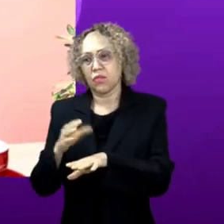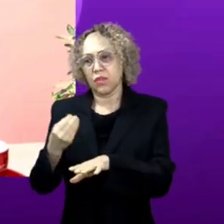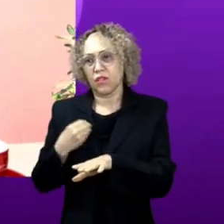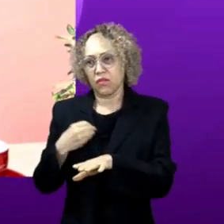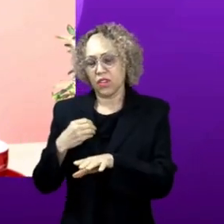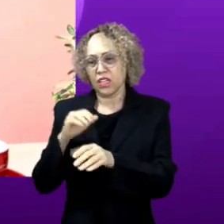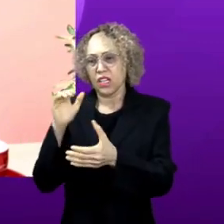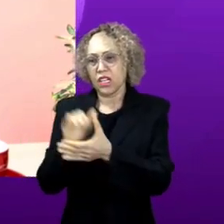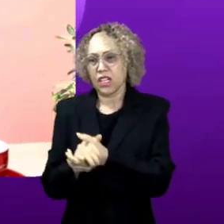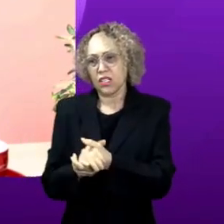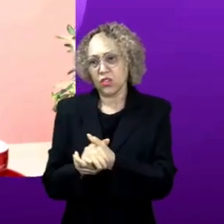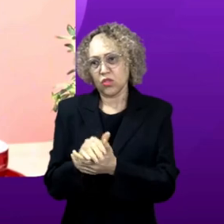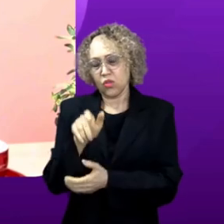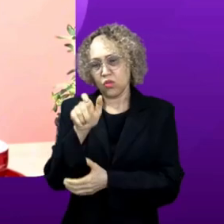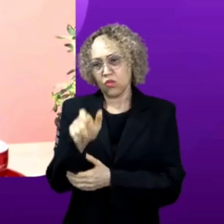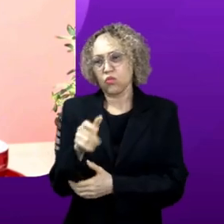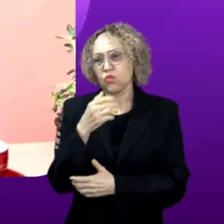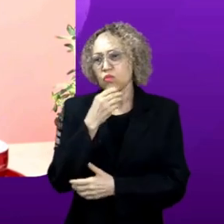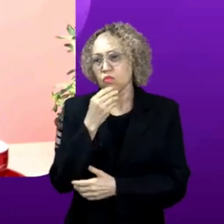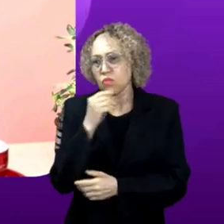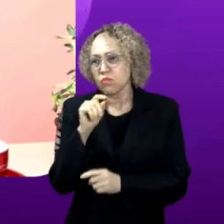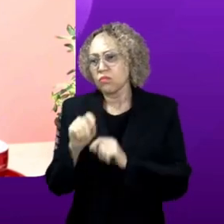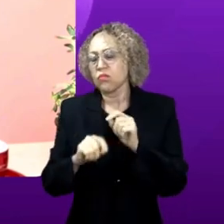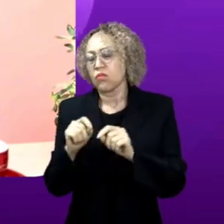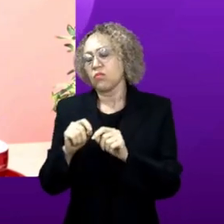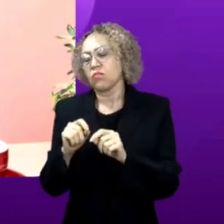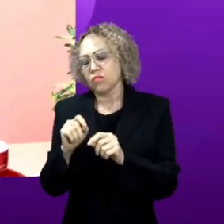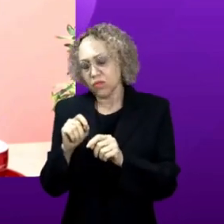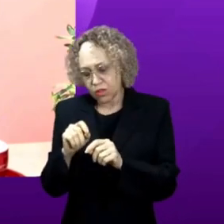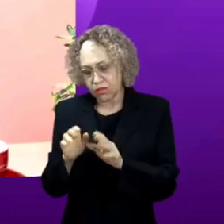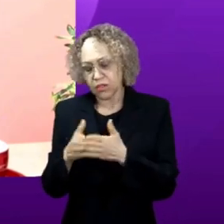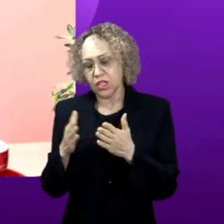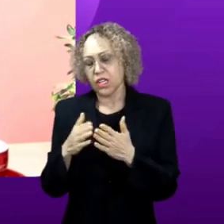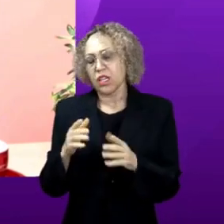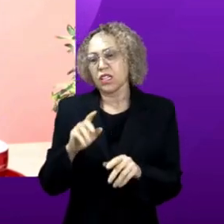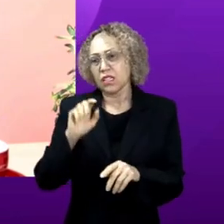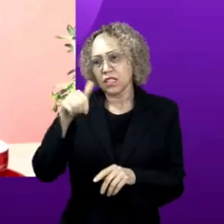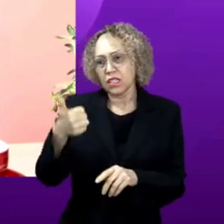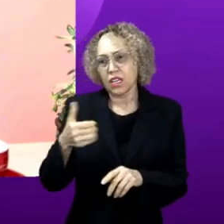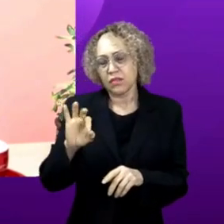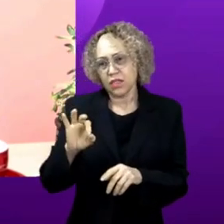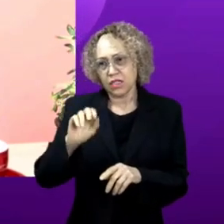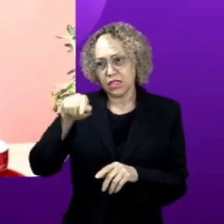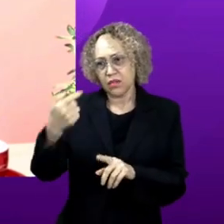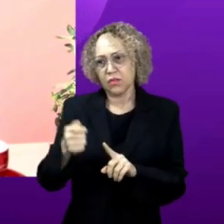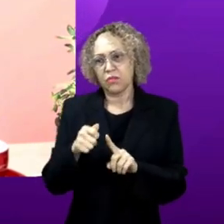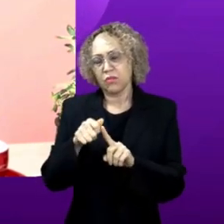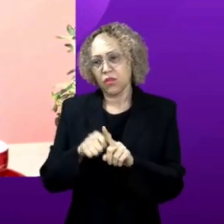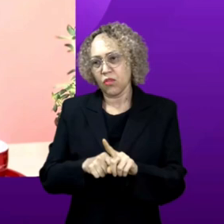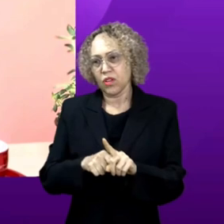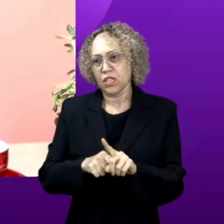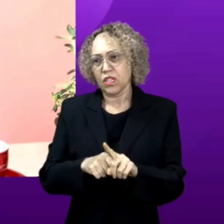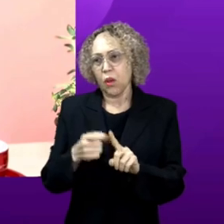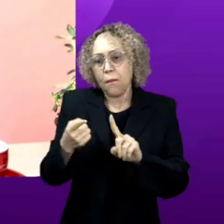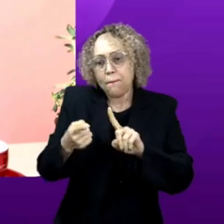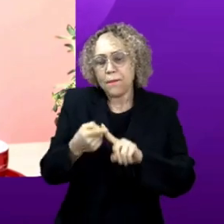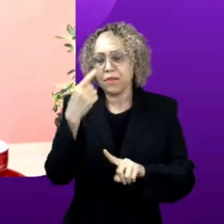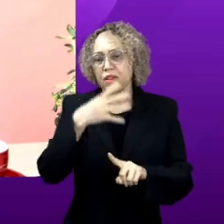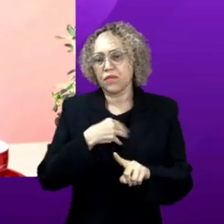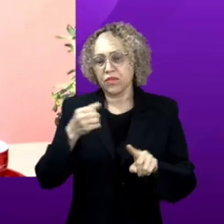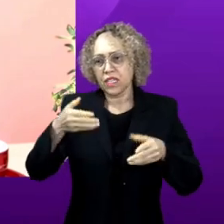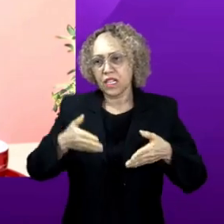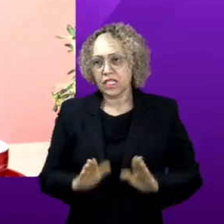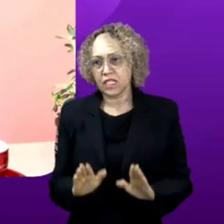dote e 10 meses depois deu à luz ao seu primeiro filho. Desde então, durante um quarto de século,